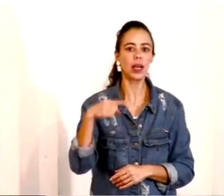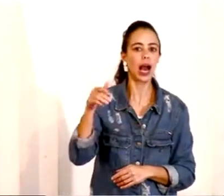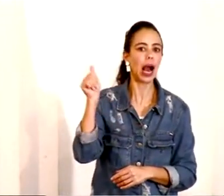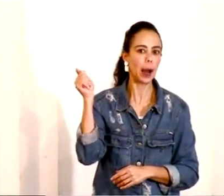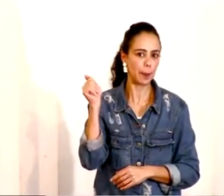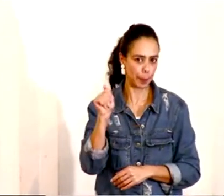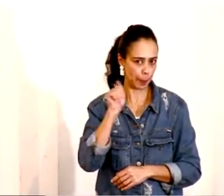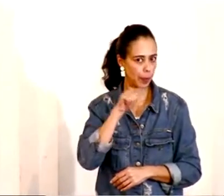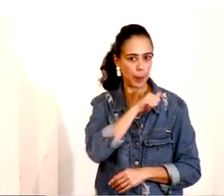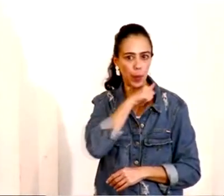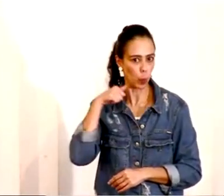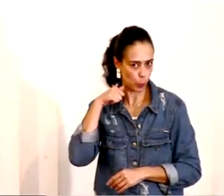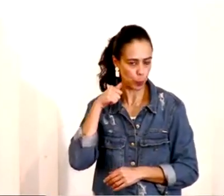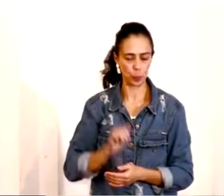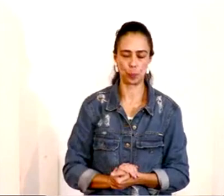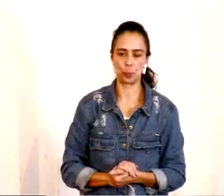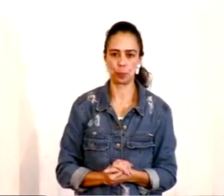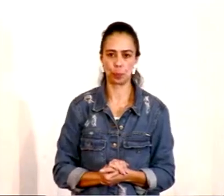um filho.